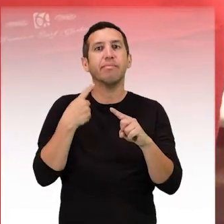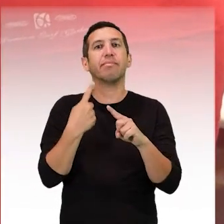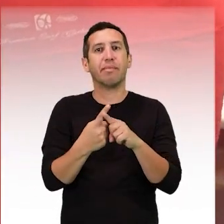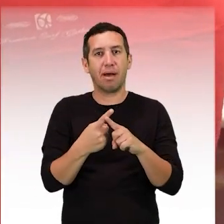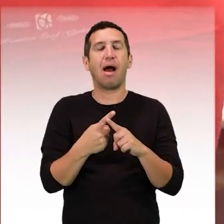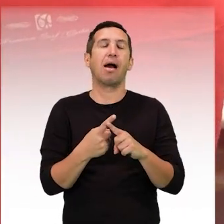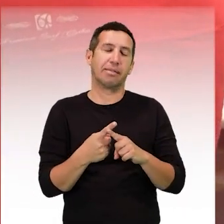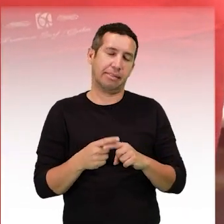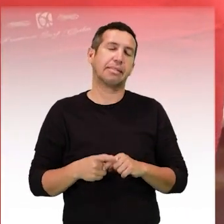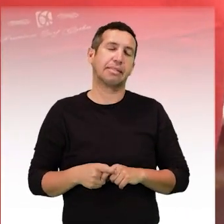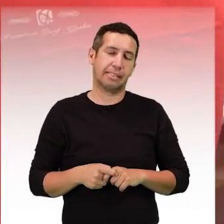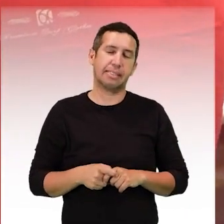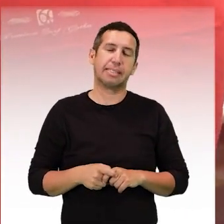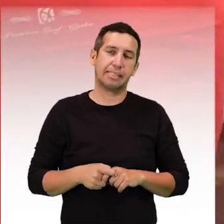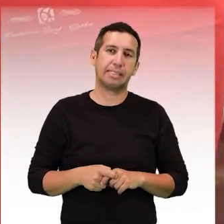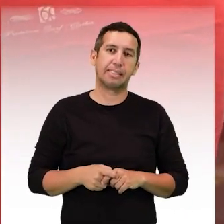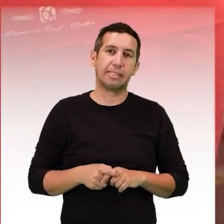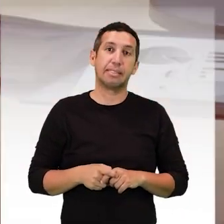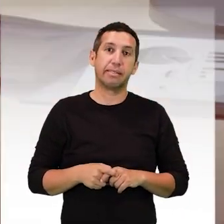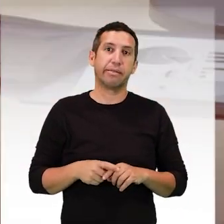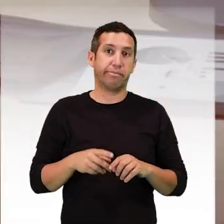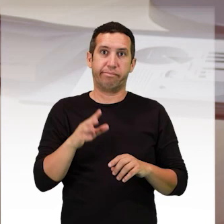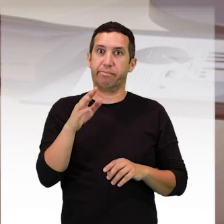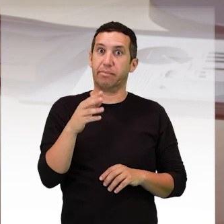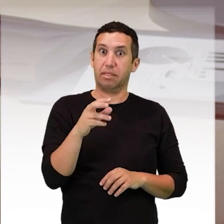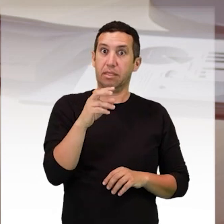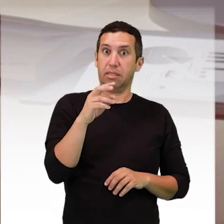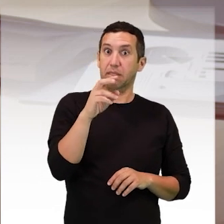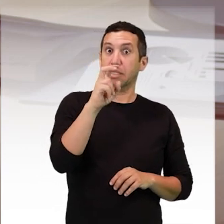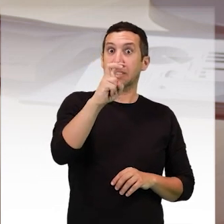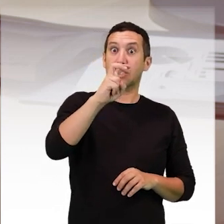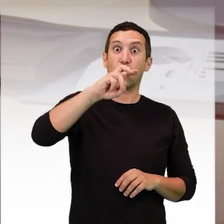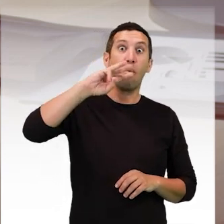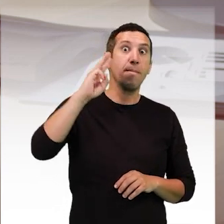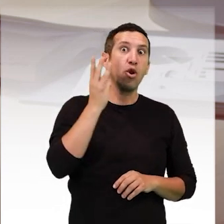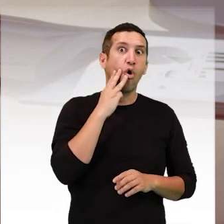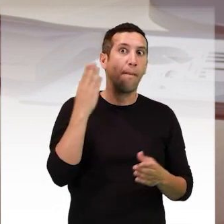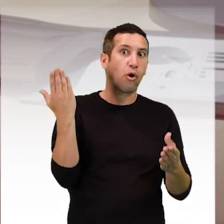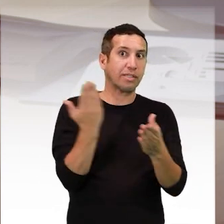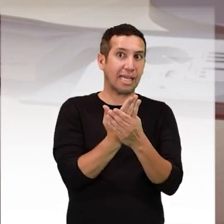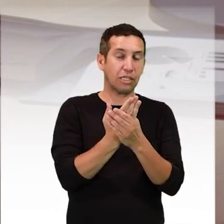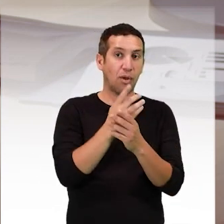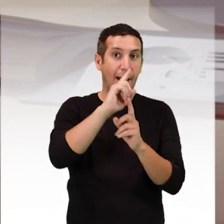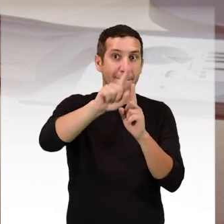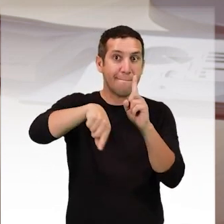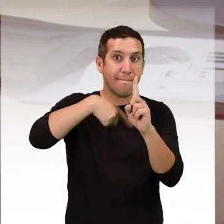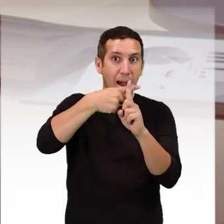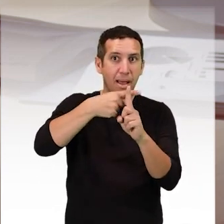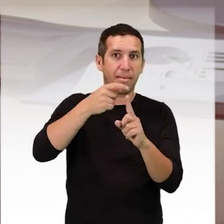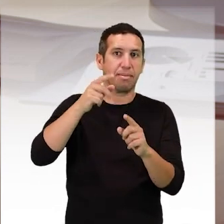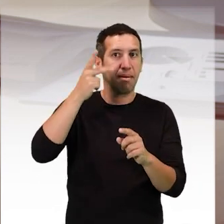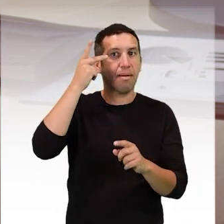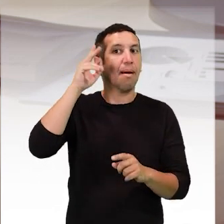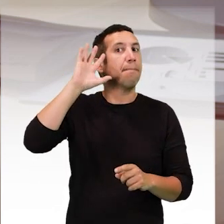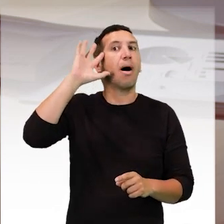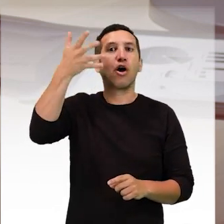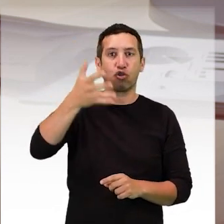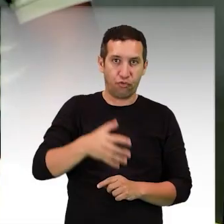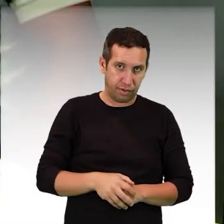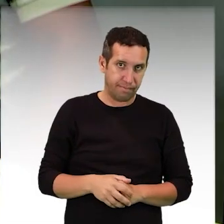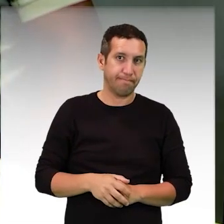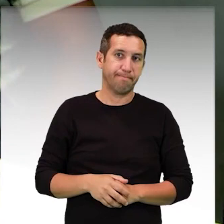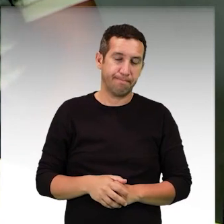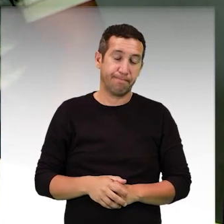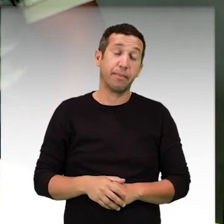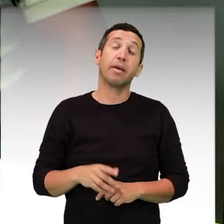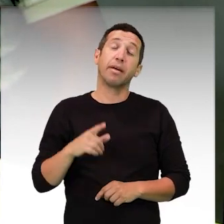2021, acrescido aos recebidos em 2022, ultrapassou 5 milhões de processos a solucionar.